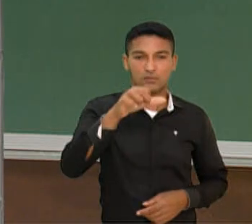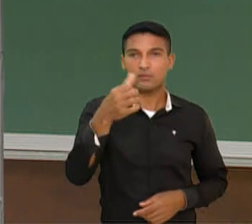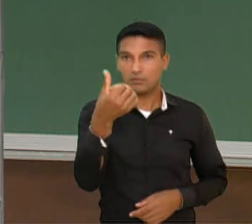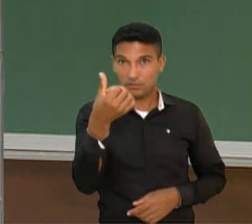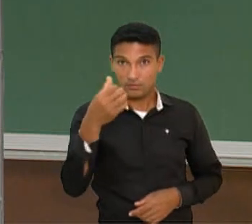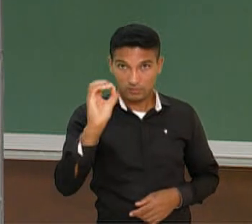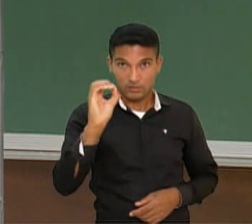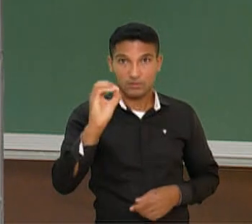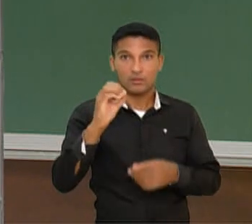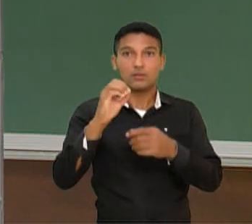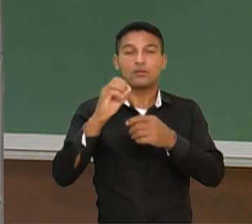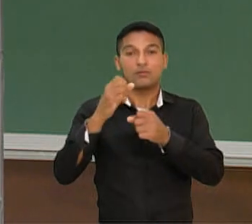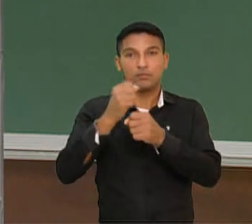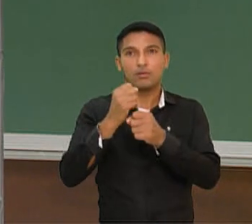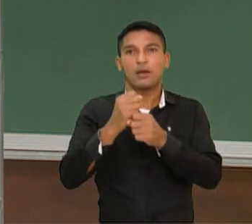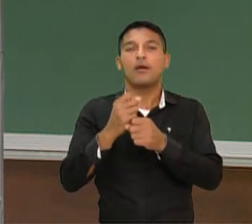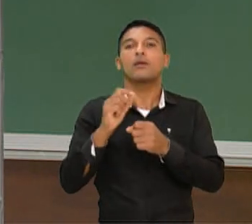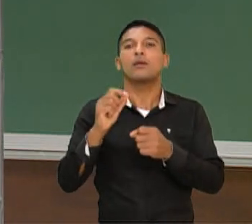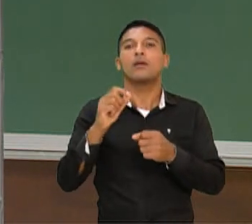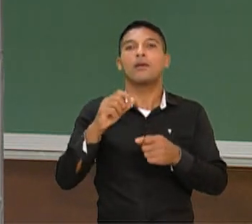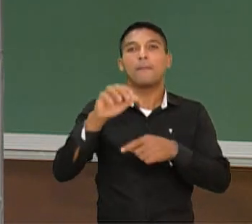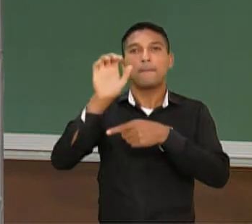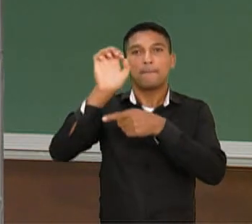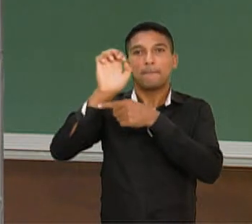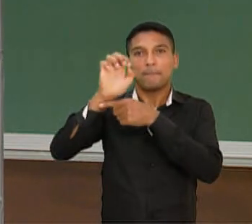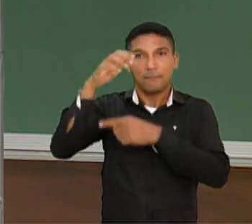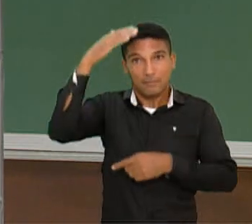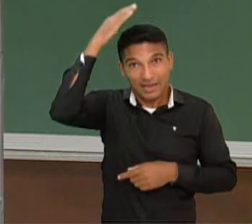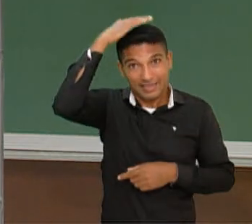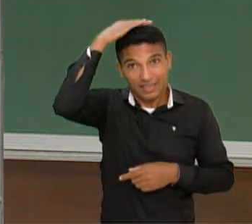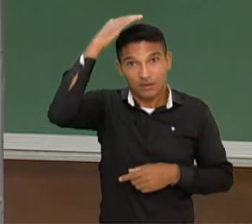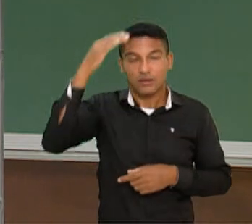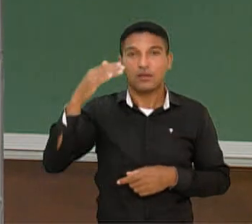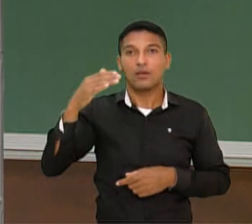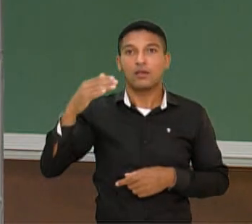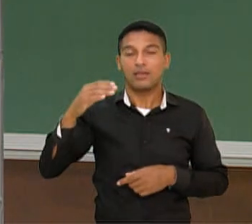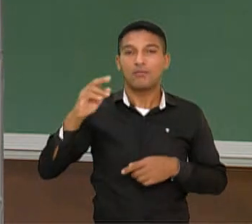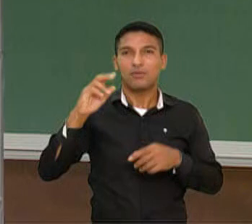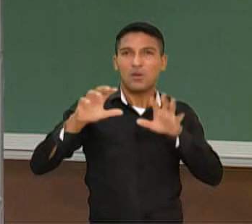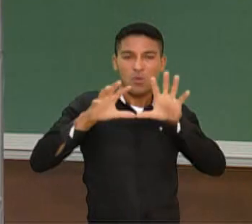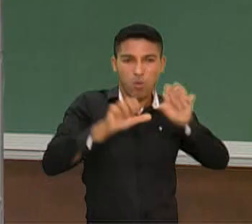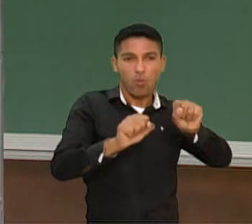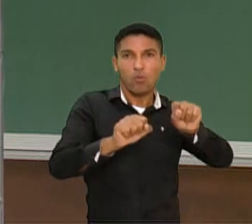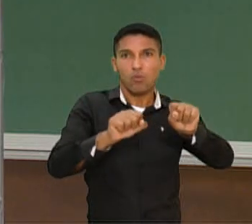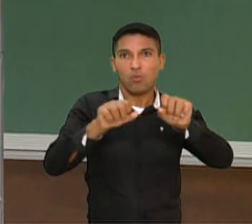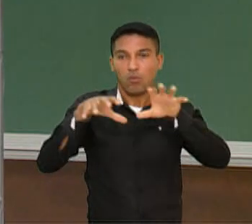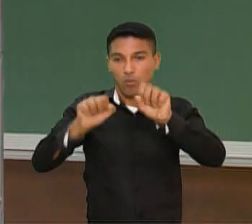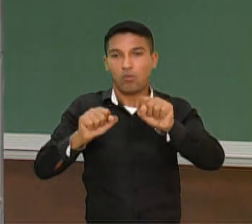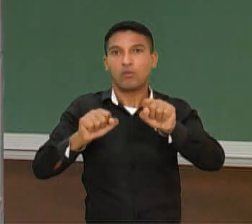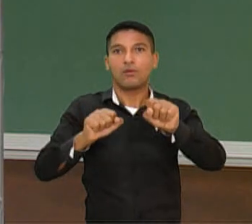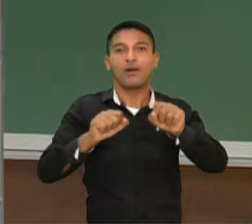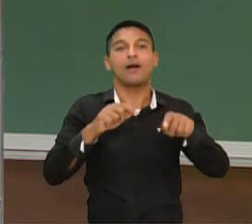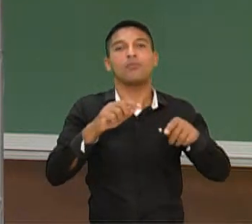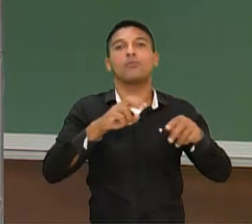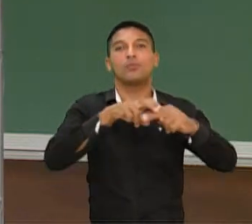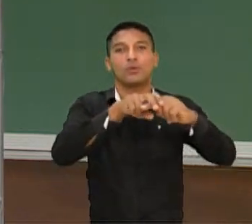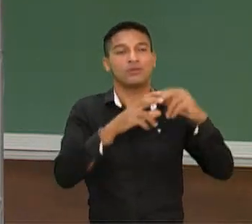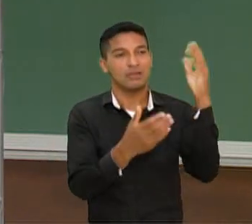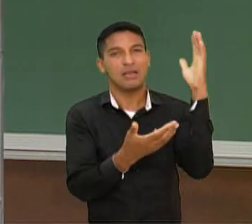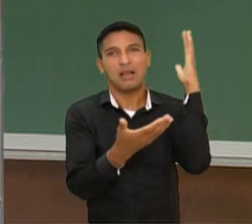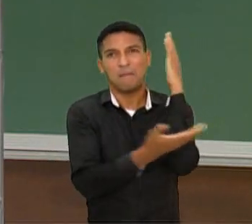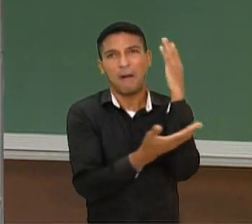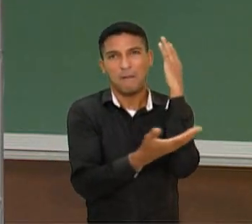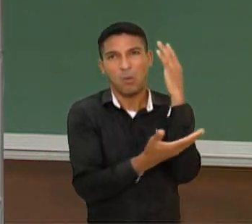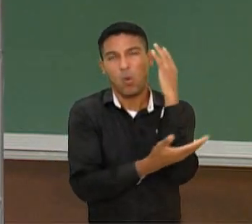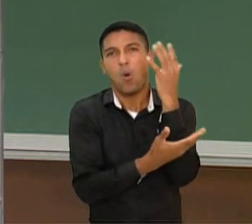a colonização foi se completando, no norte do estado, a gente percebe a devastação vegetal tão destacada nos slides vistos anteriormente.